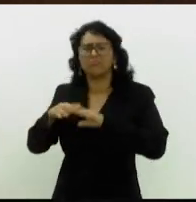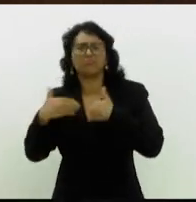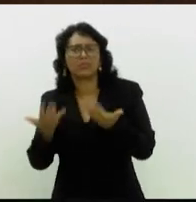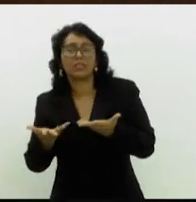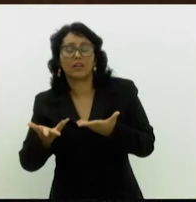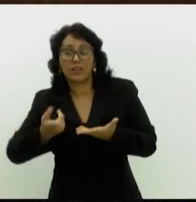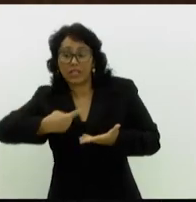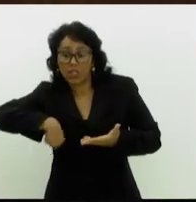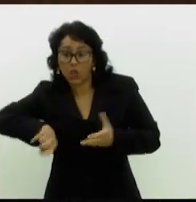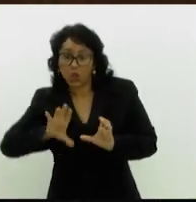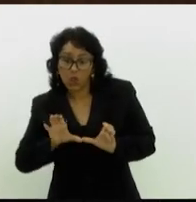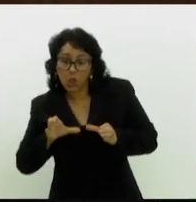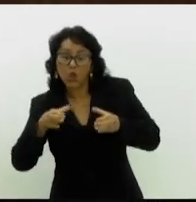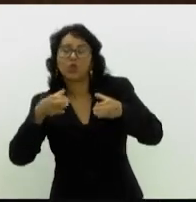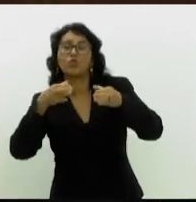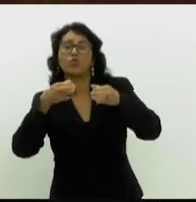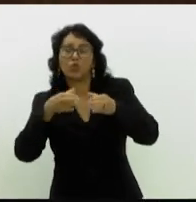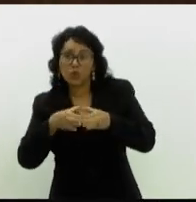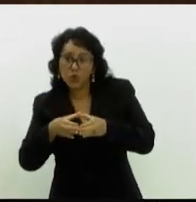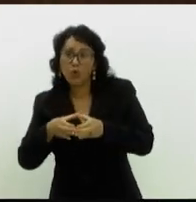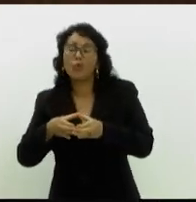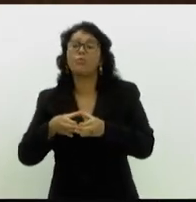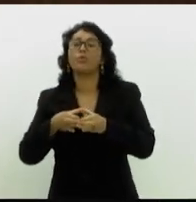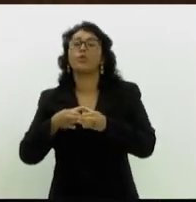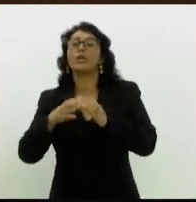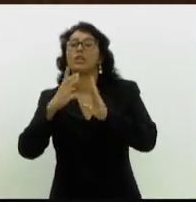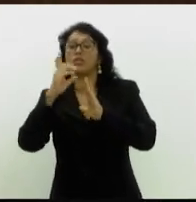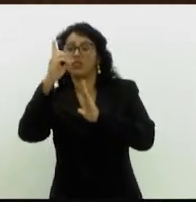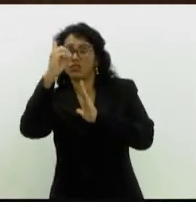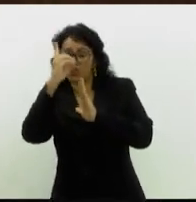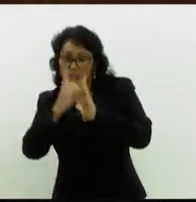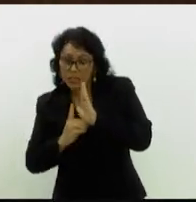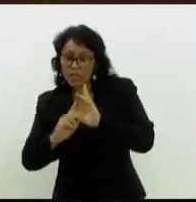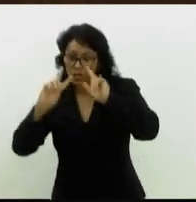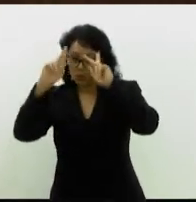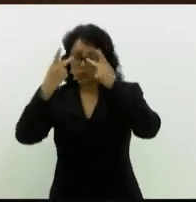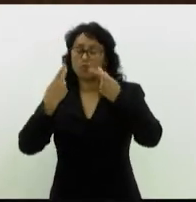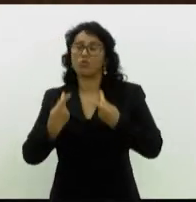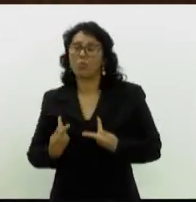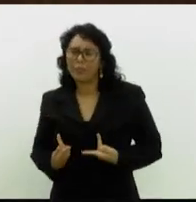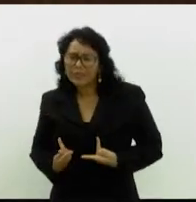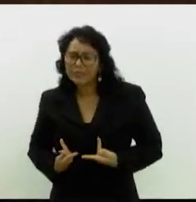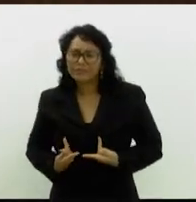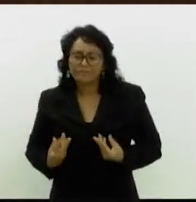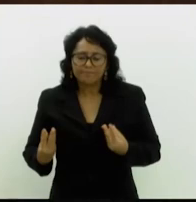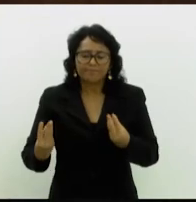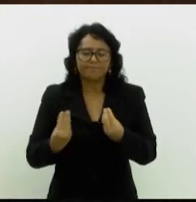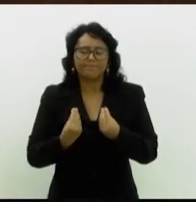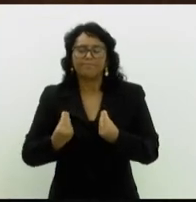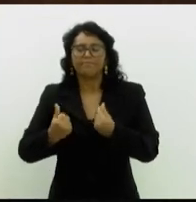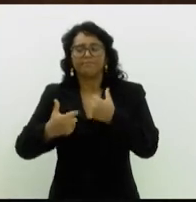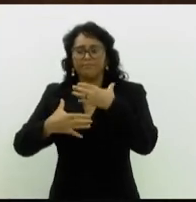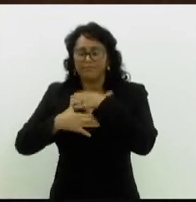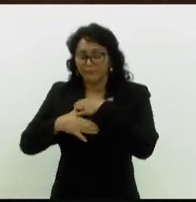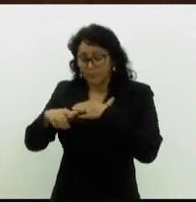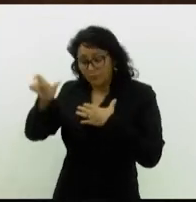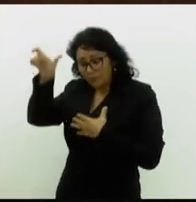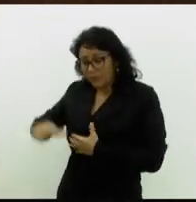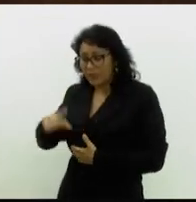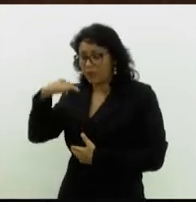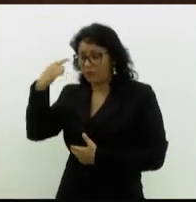Comissão de Direitos Humanos eh coaduna com a eh com a sensibilidade que apresenta o deputado Anderson de